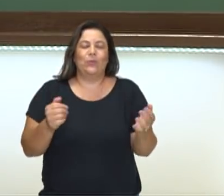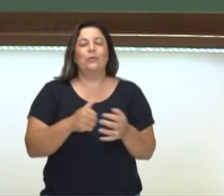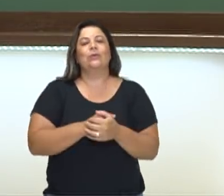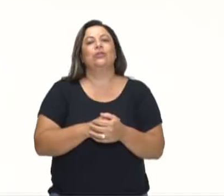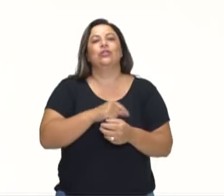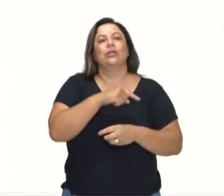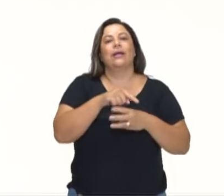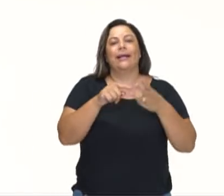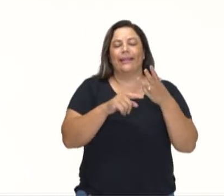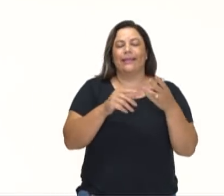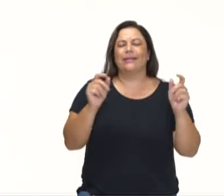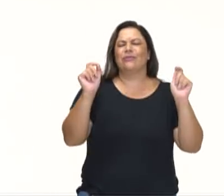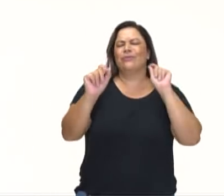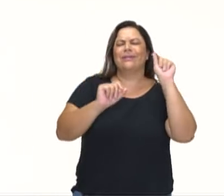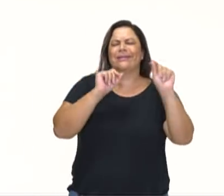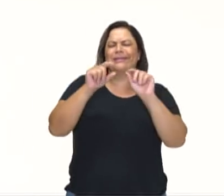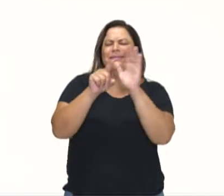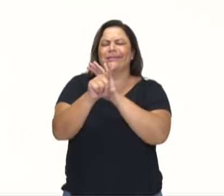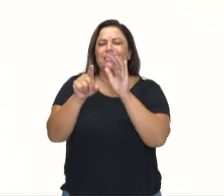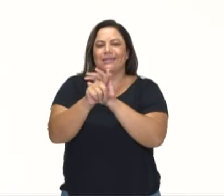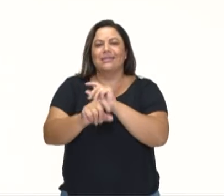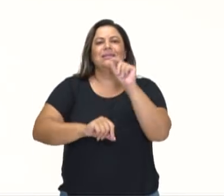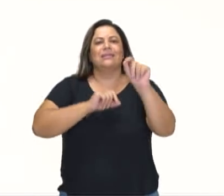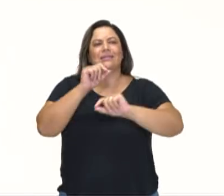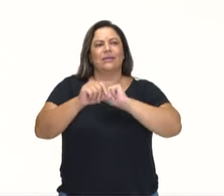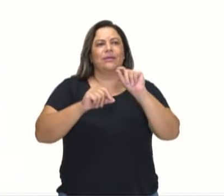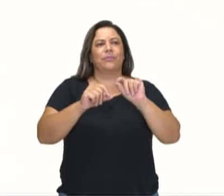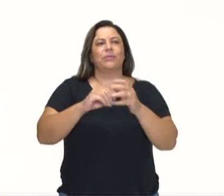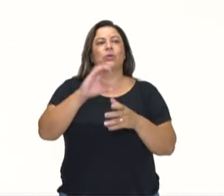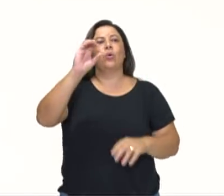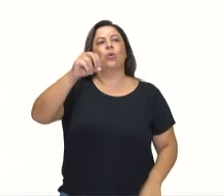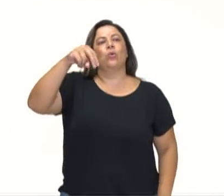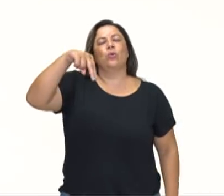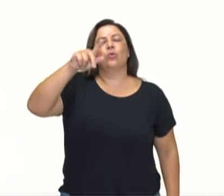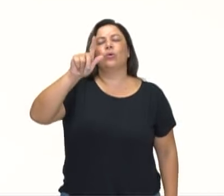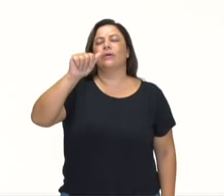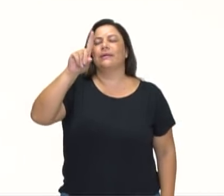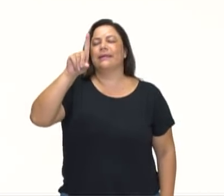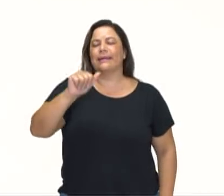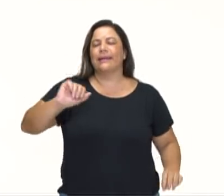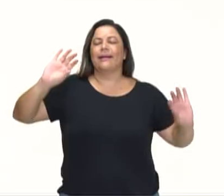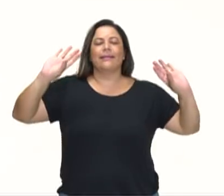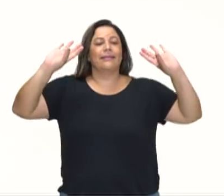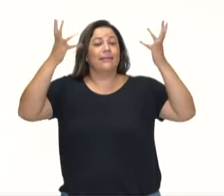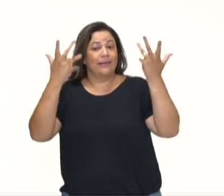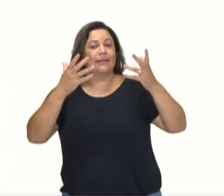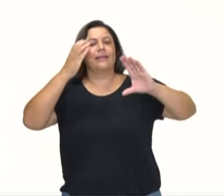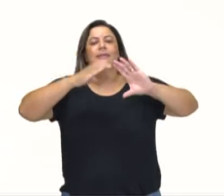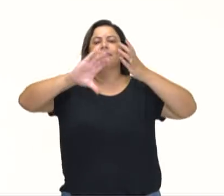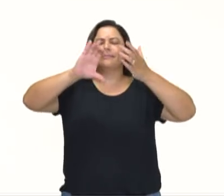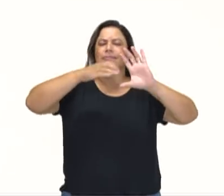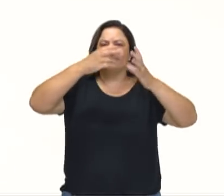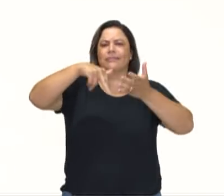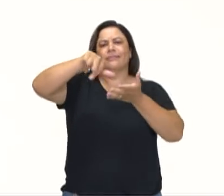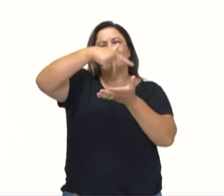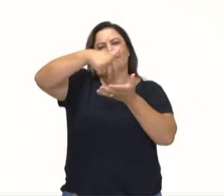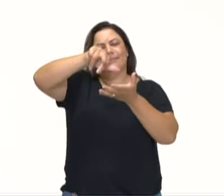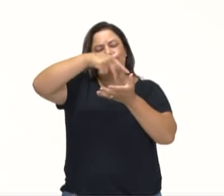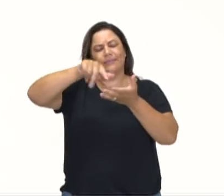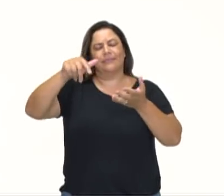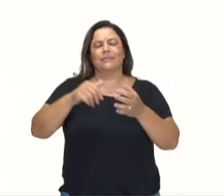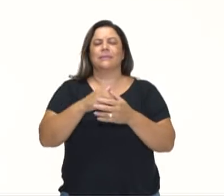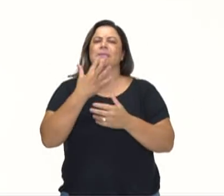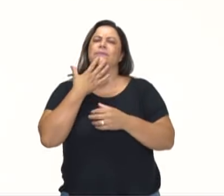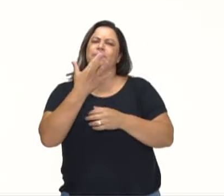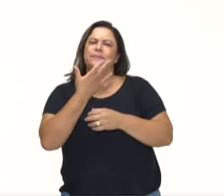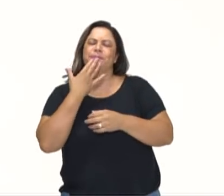sobre a congada. A congada é uma festa onde se dança, canta, com roupas e fitas coloridas, e é uma herança cultural que